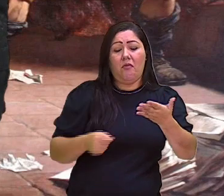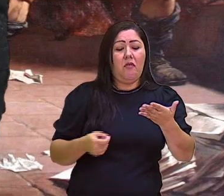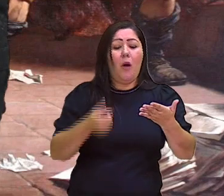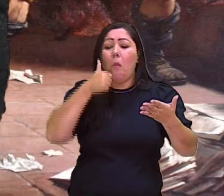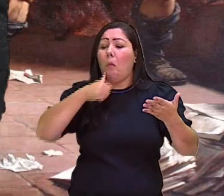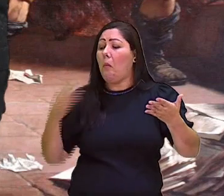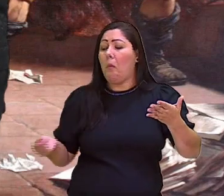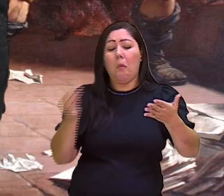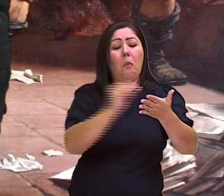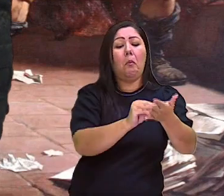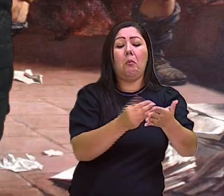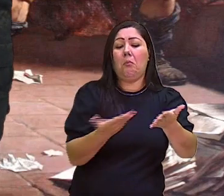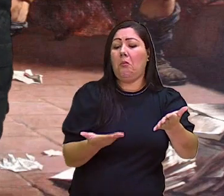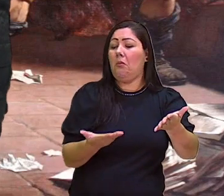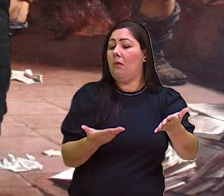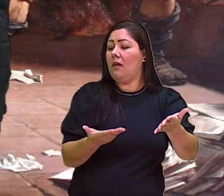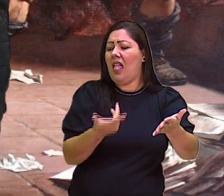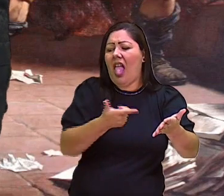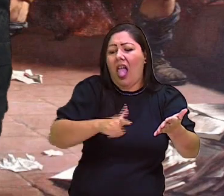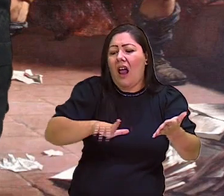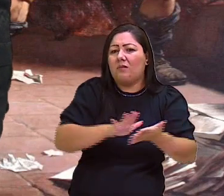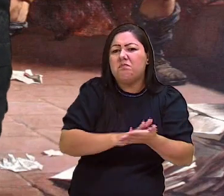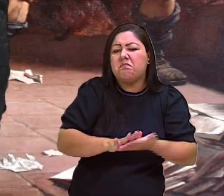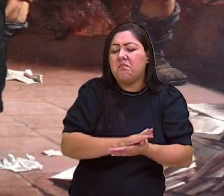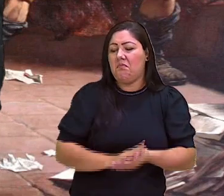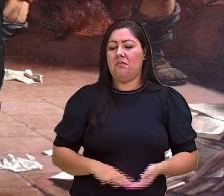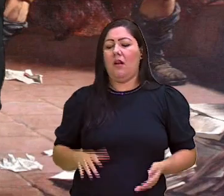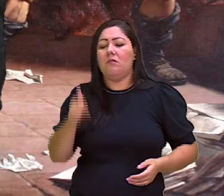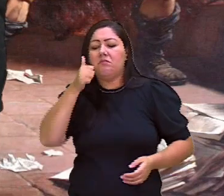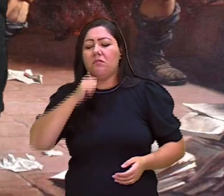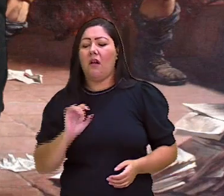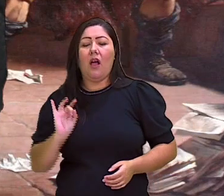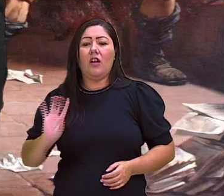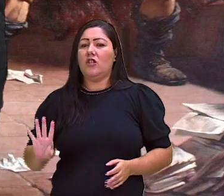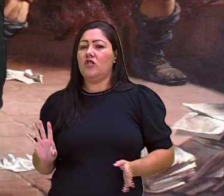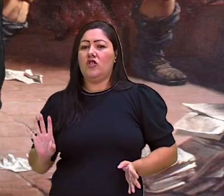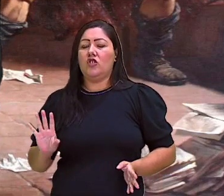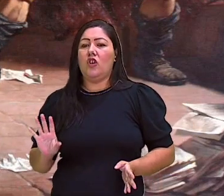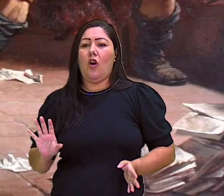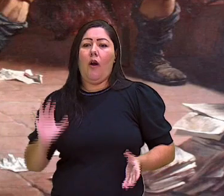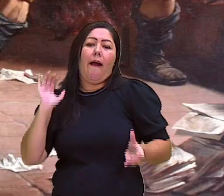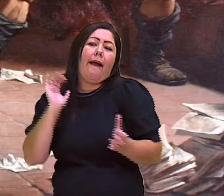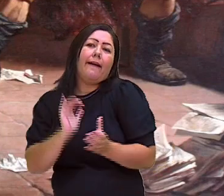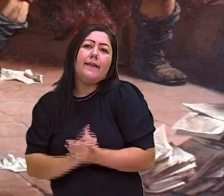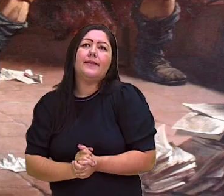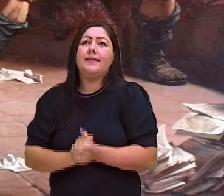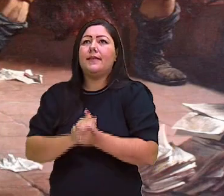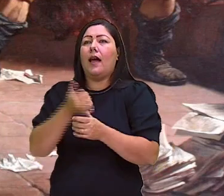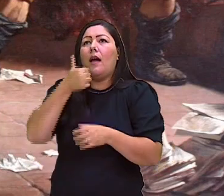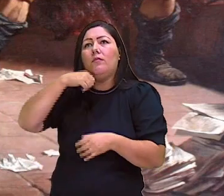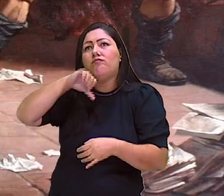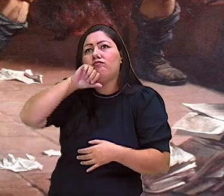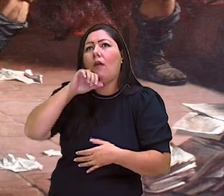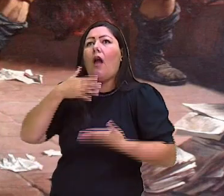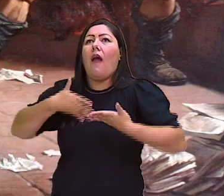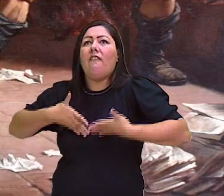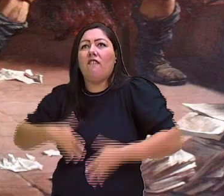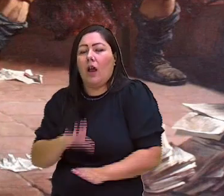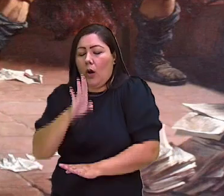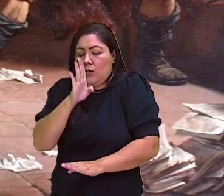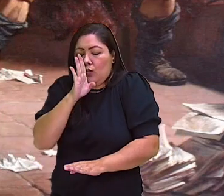entravam. A função da mulher era nascer para ser mãe, calada,